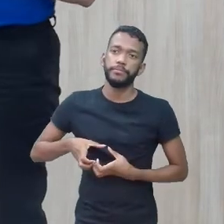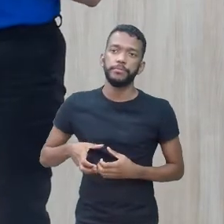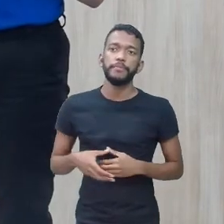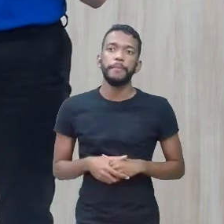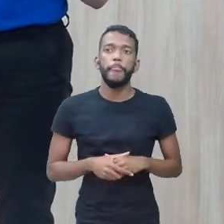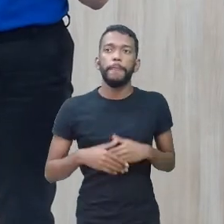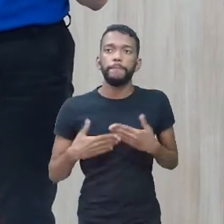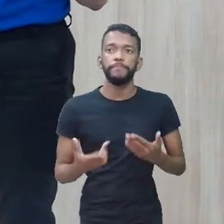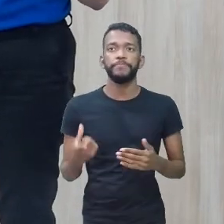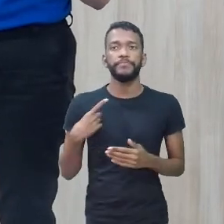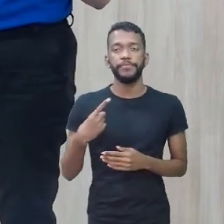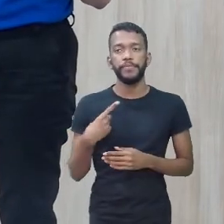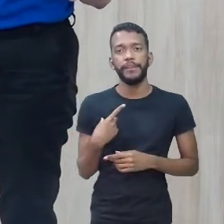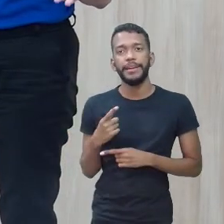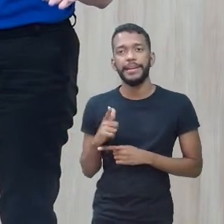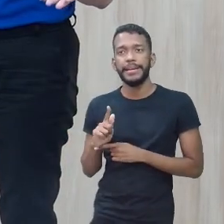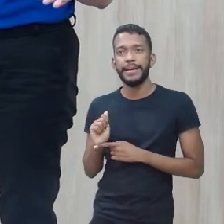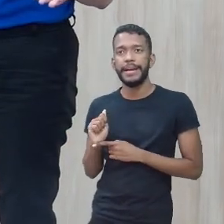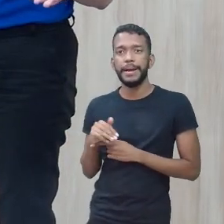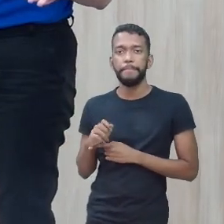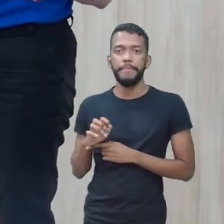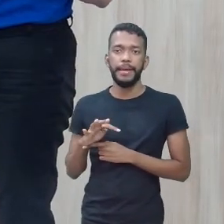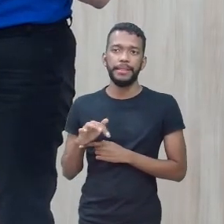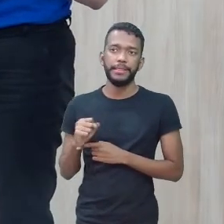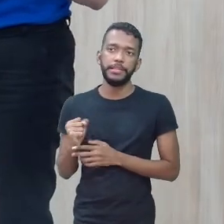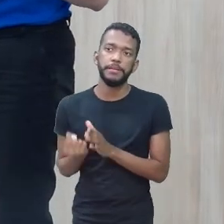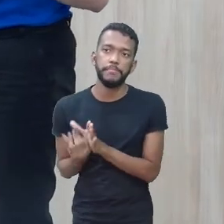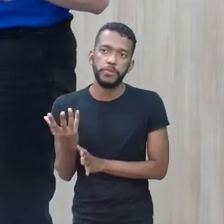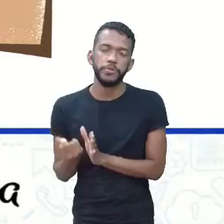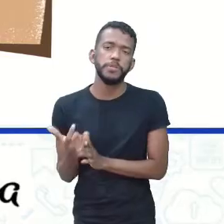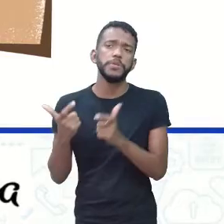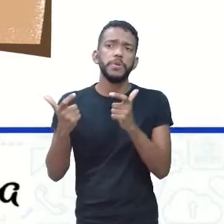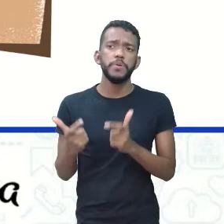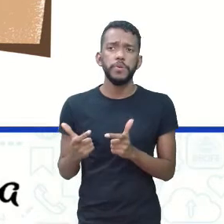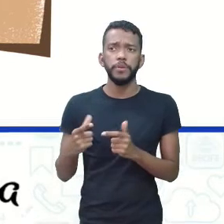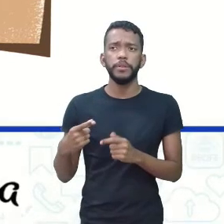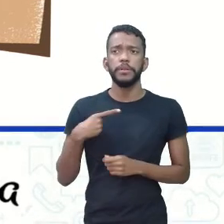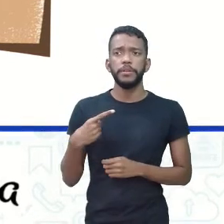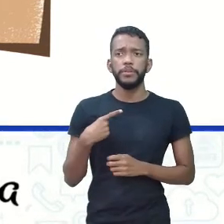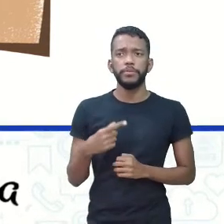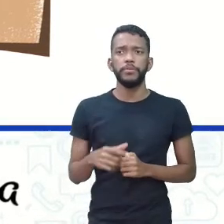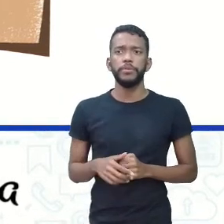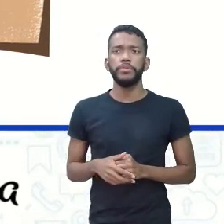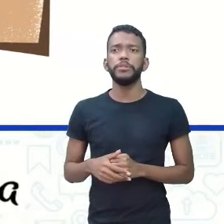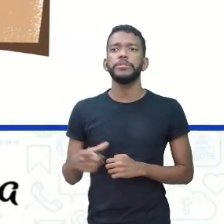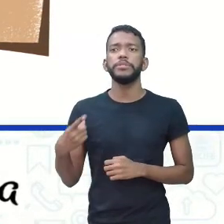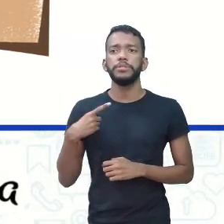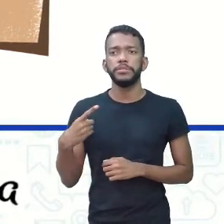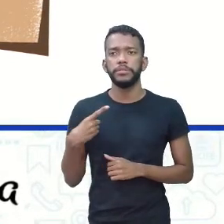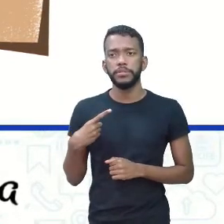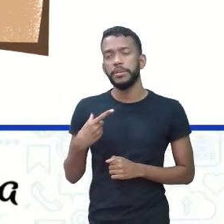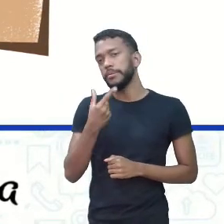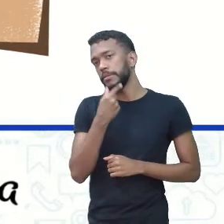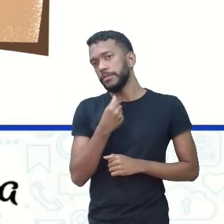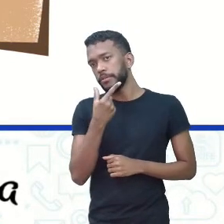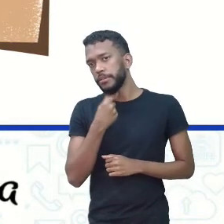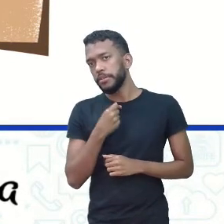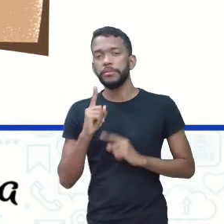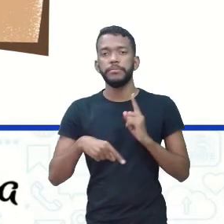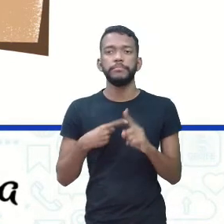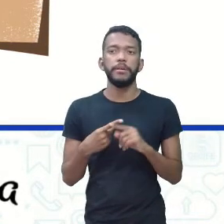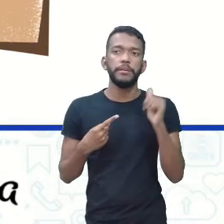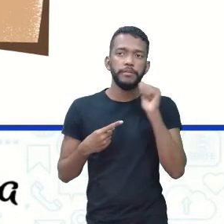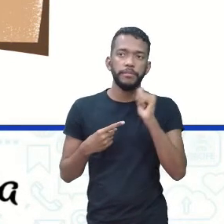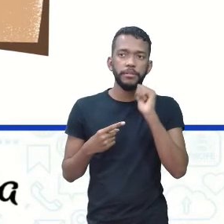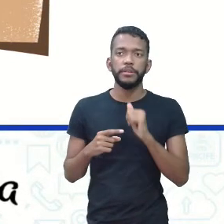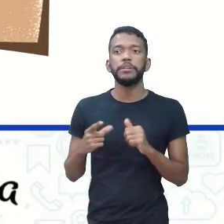Então, os gametas, onde eles são produzidos? Os gametas, tanto masculino como feminino, eles são produzidos